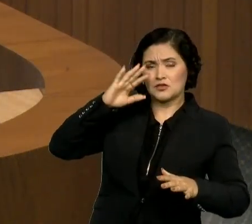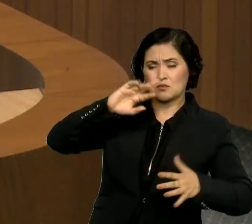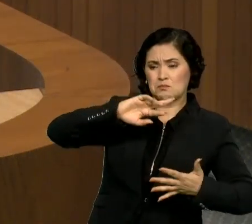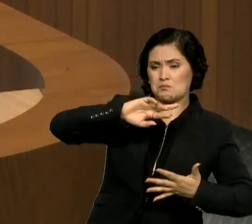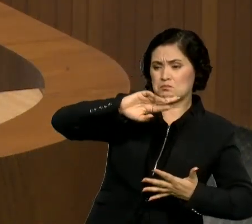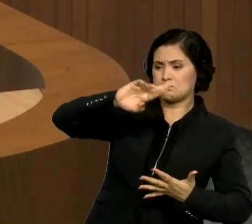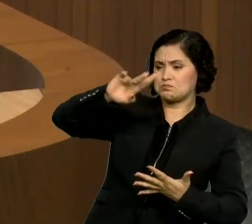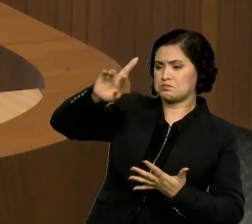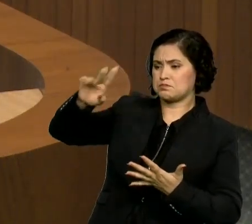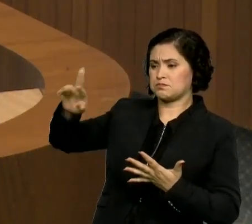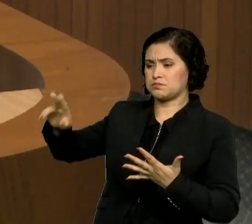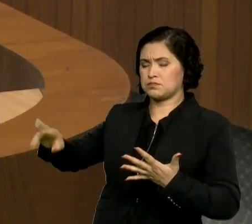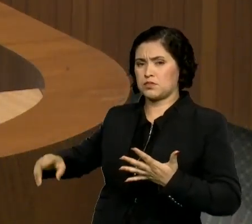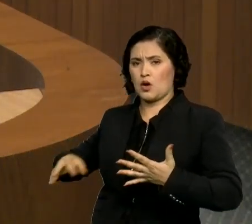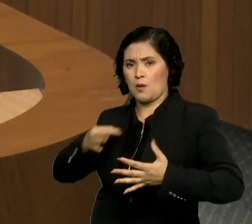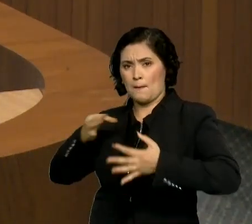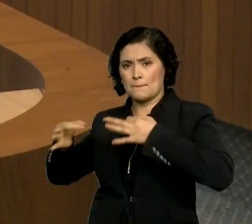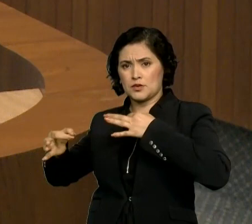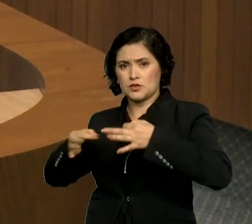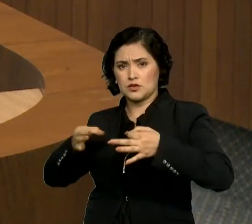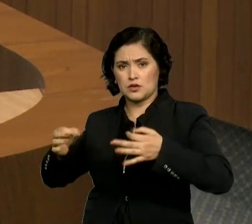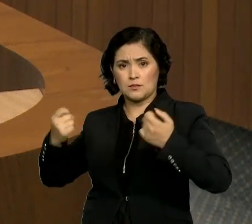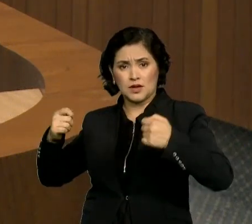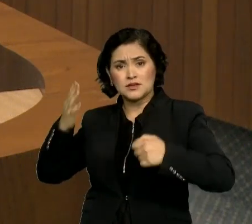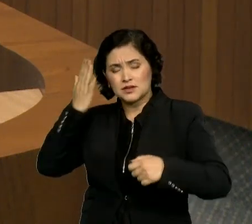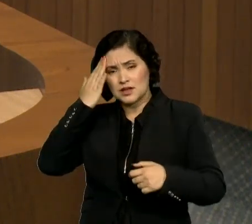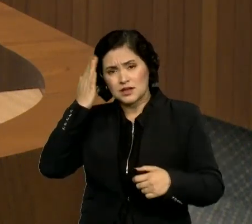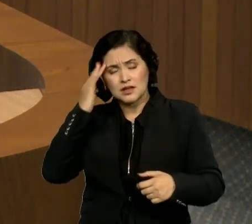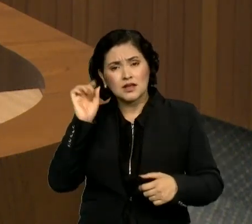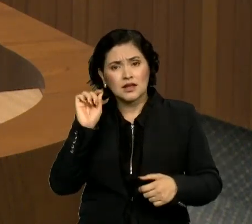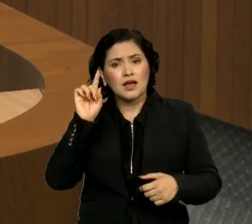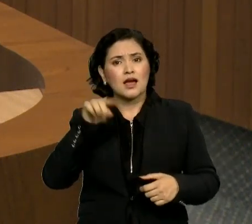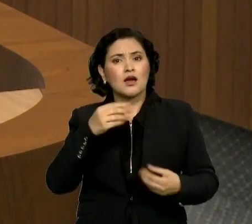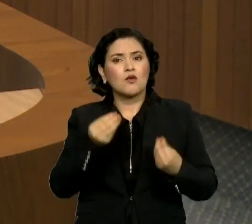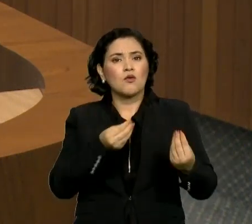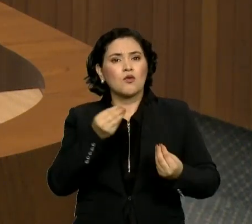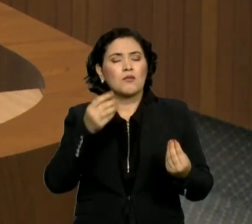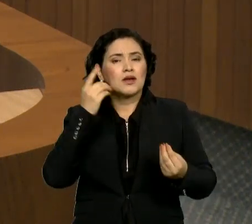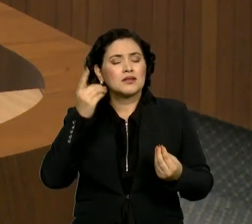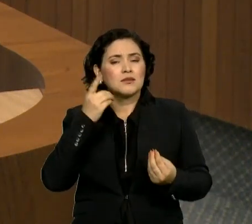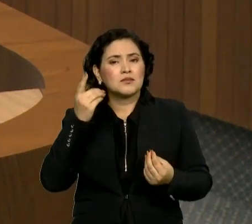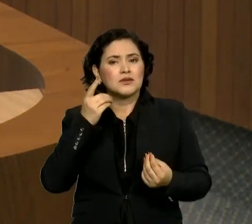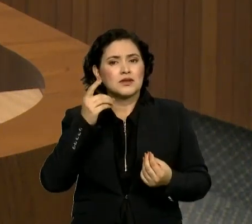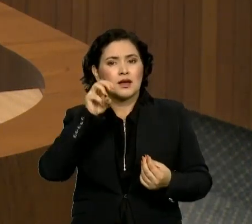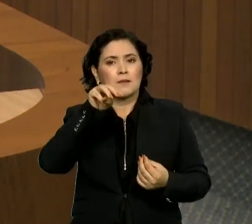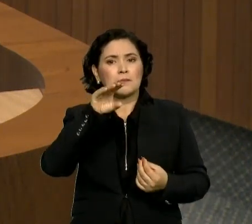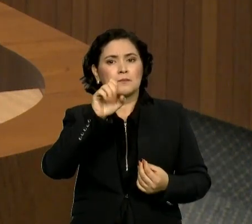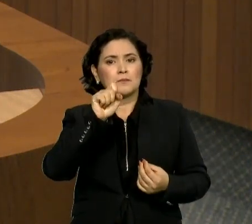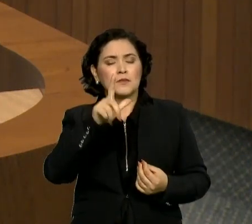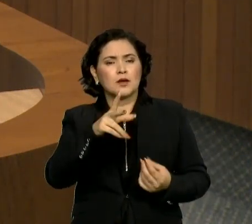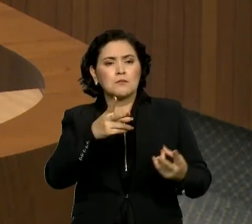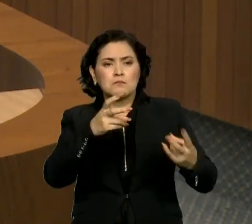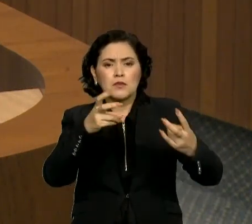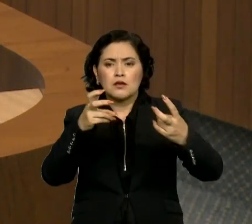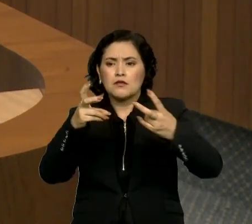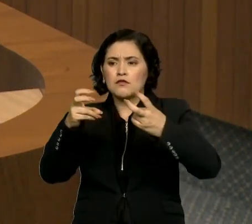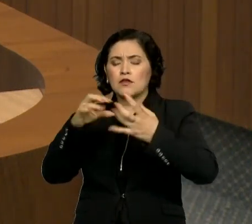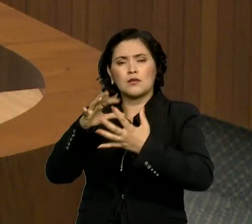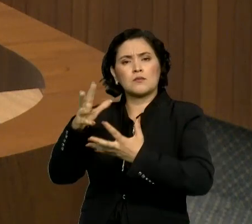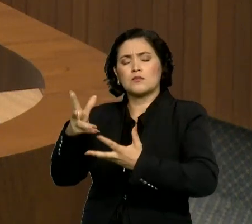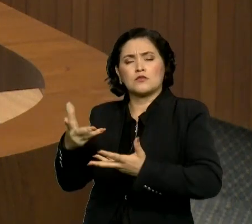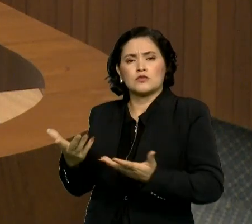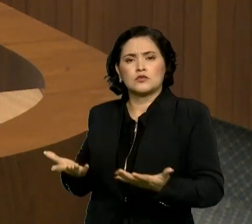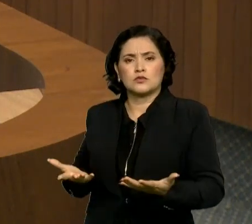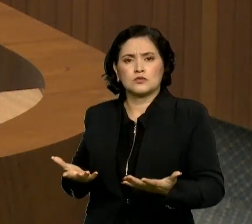que é a forma que a deputada Micael vê o mundo. Fizeram ofensas à